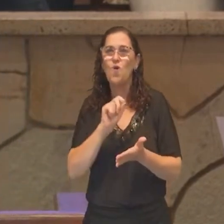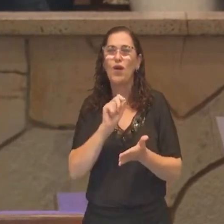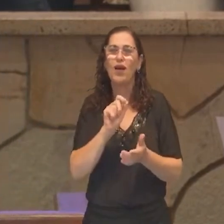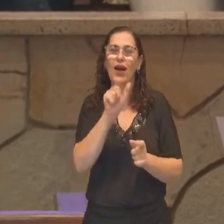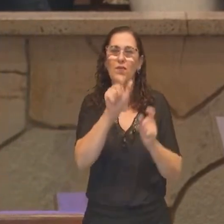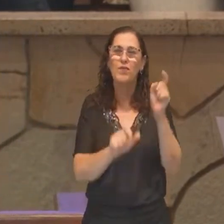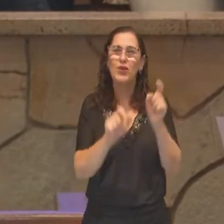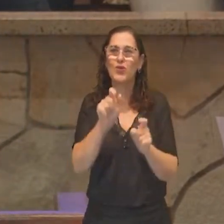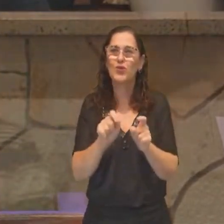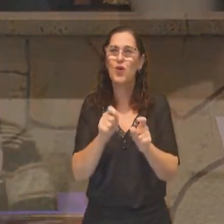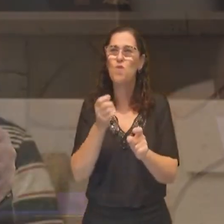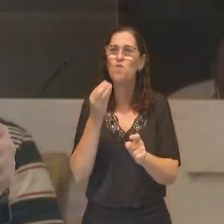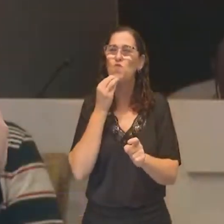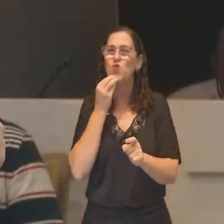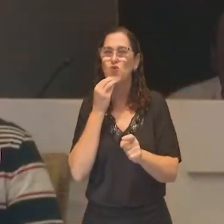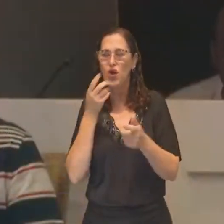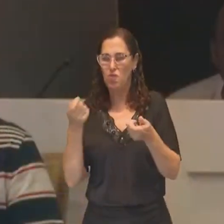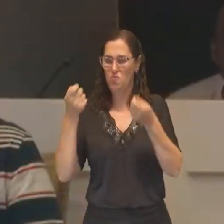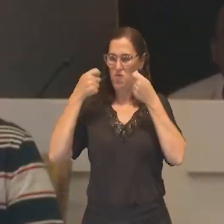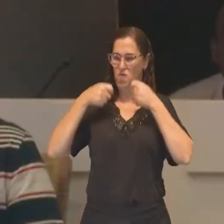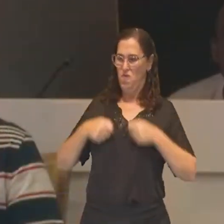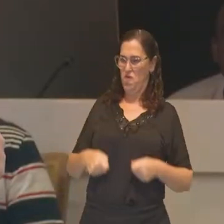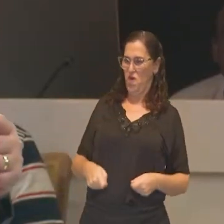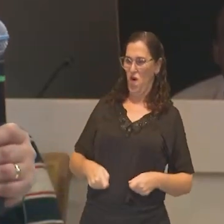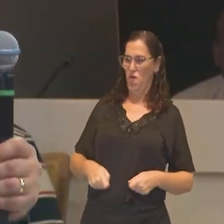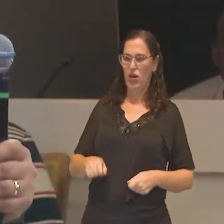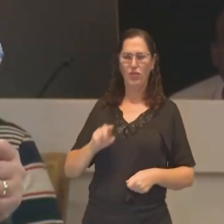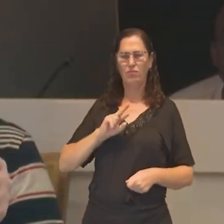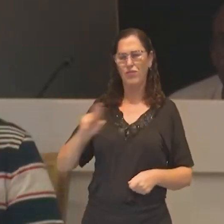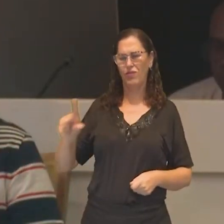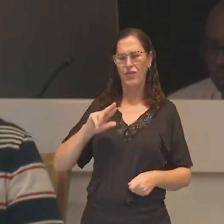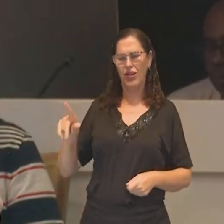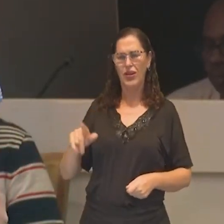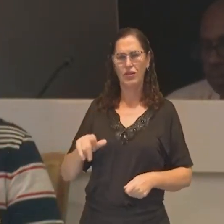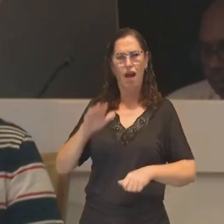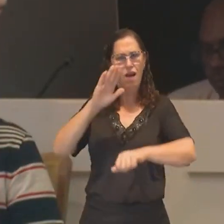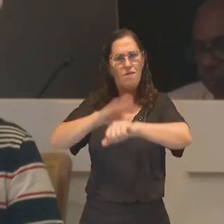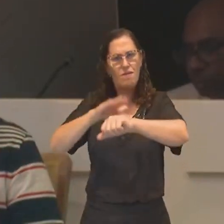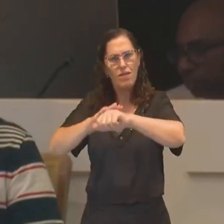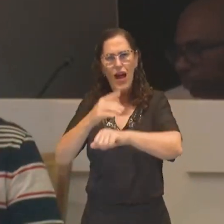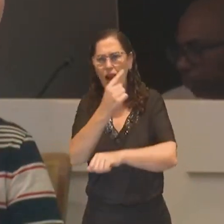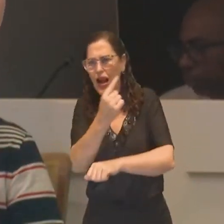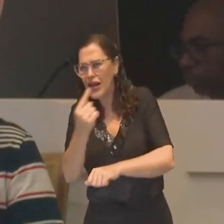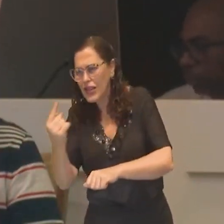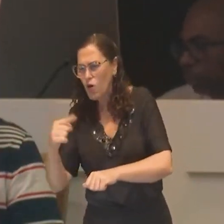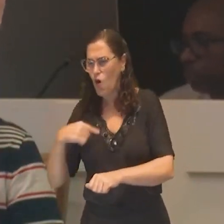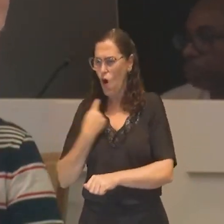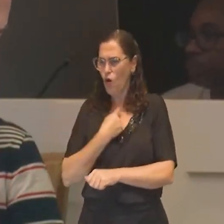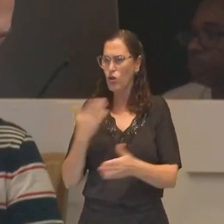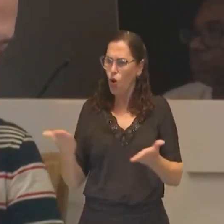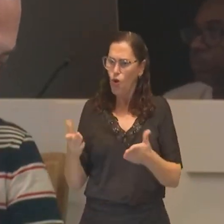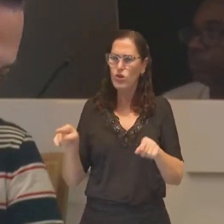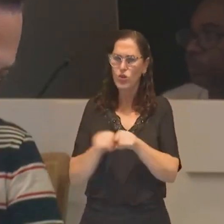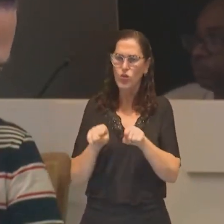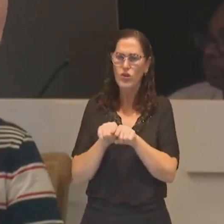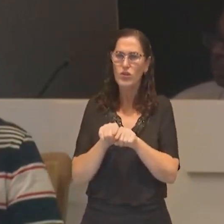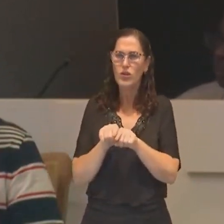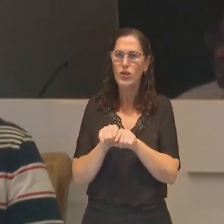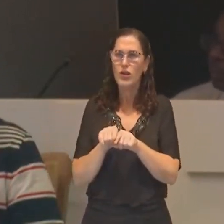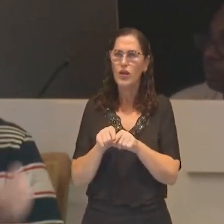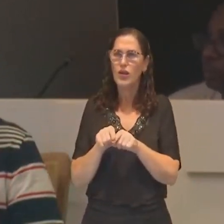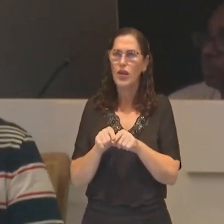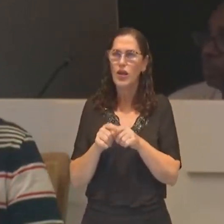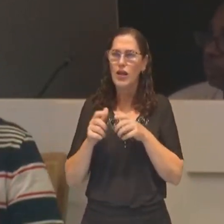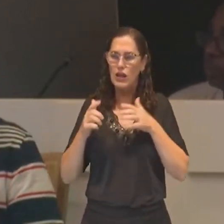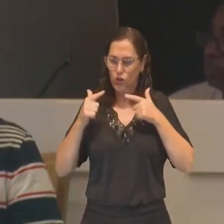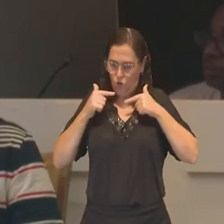pessoas poderiam colocar sobre o corpo, uma vestimenta, mas chamando a cada um e a nós nessa noite que possamos nos